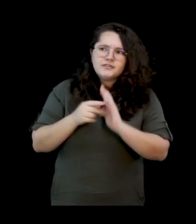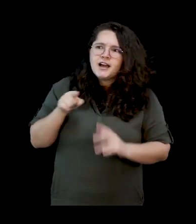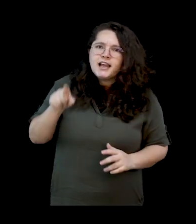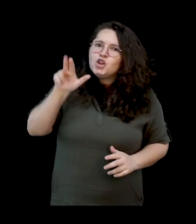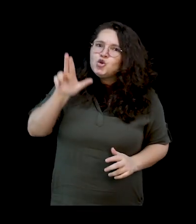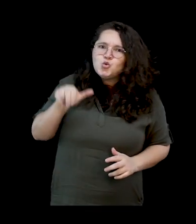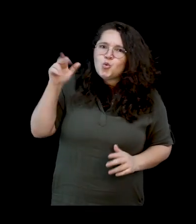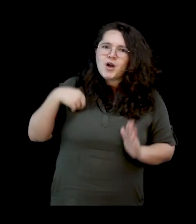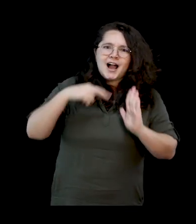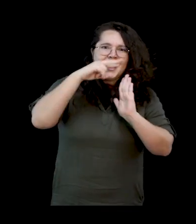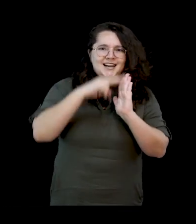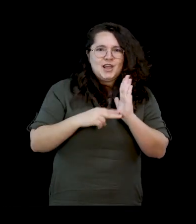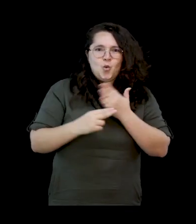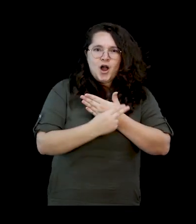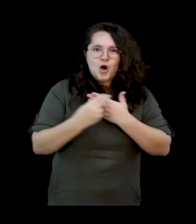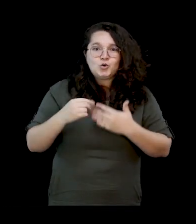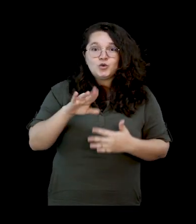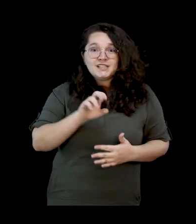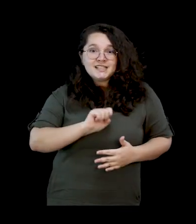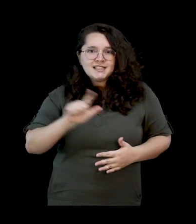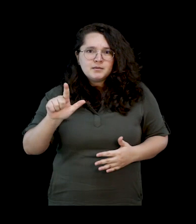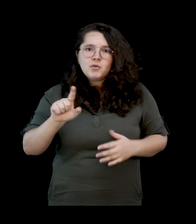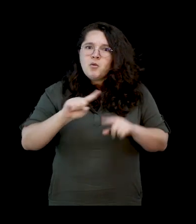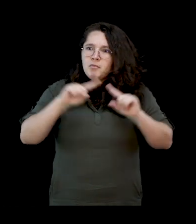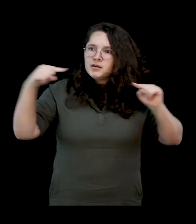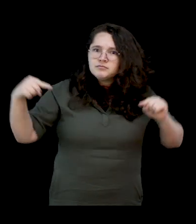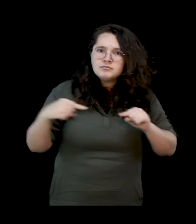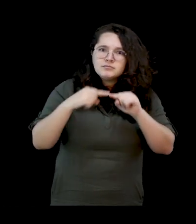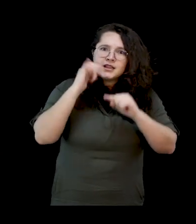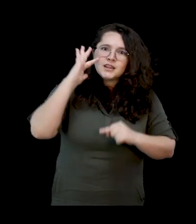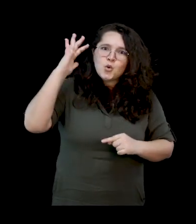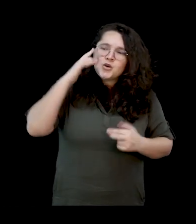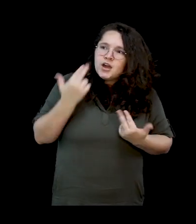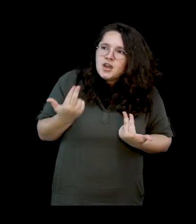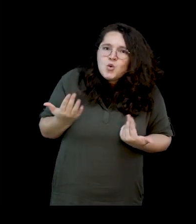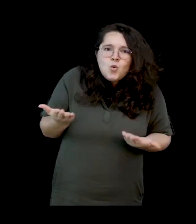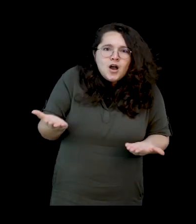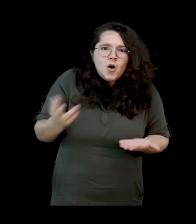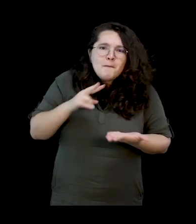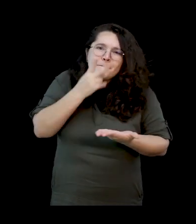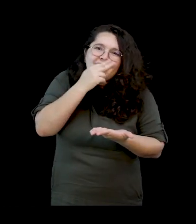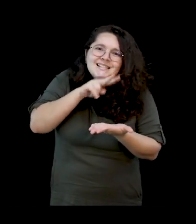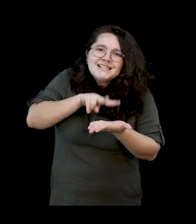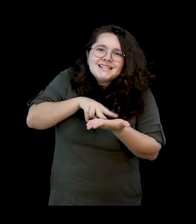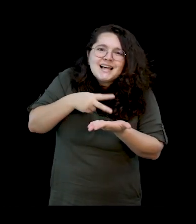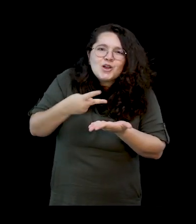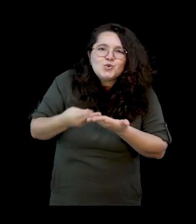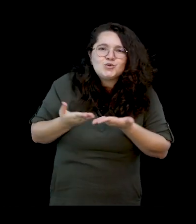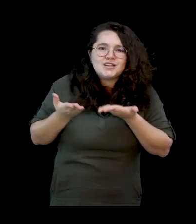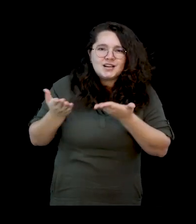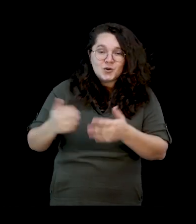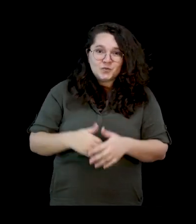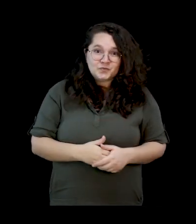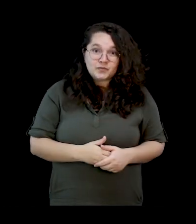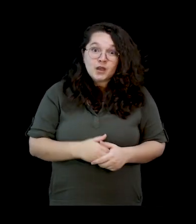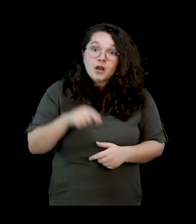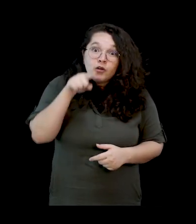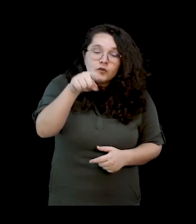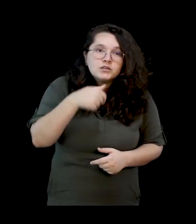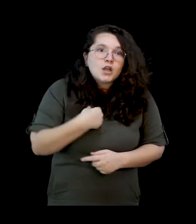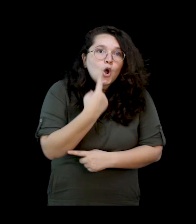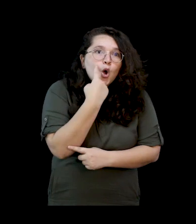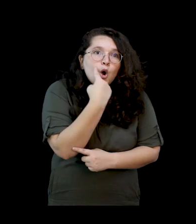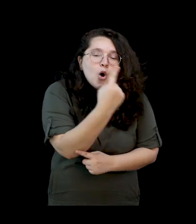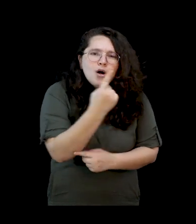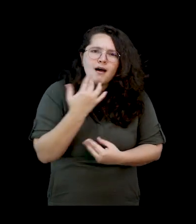certeza disso, ele está traduzindo o Zimmel. A percepção de uma obra de arte requer um